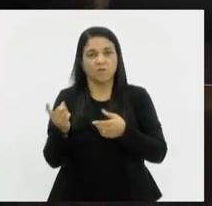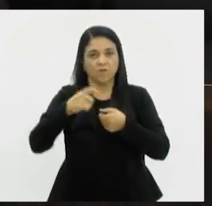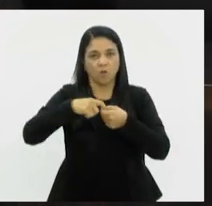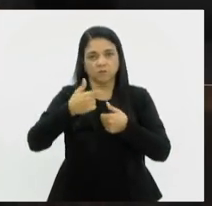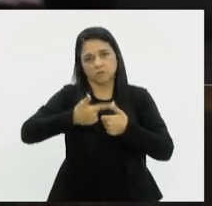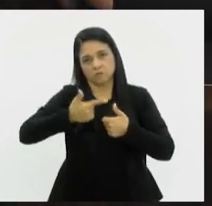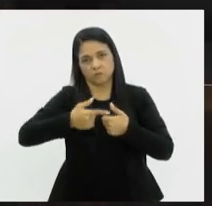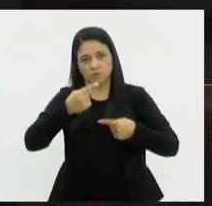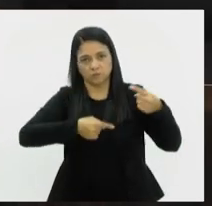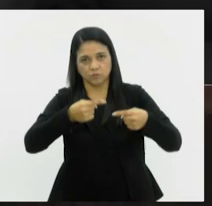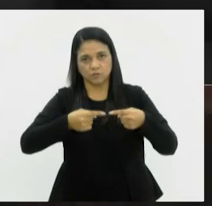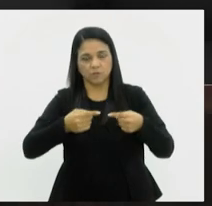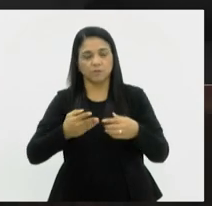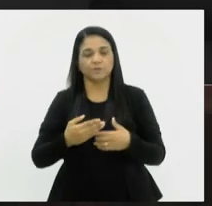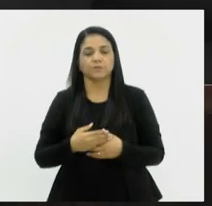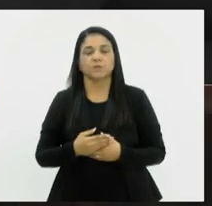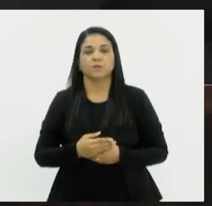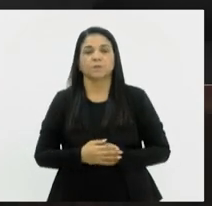em segunda.